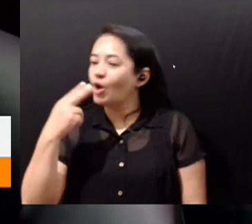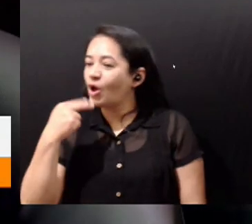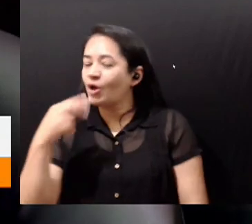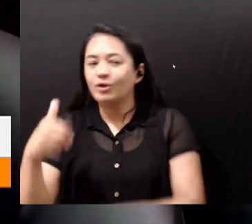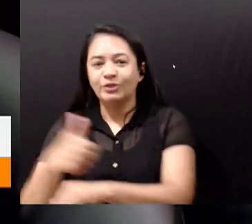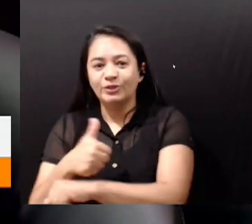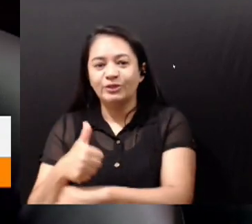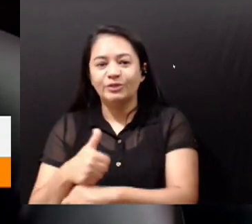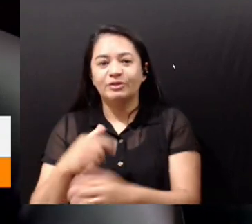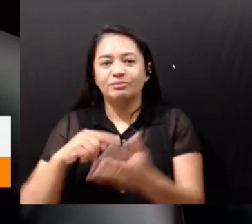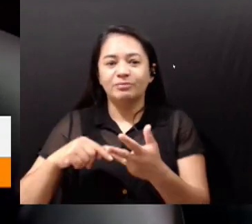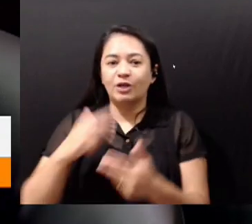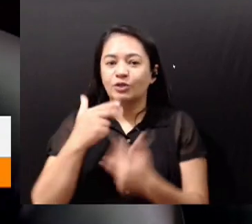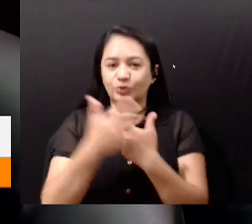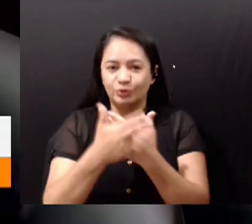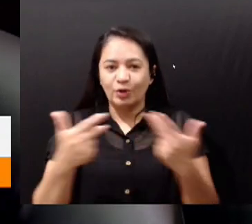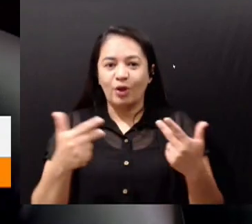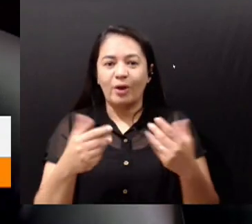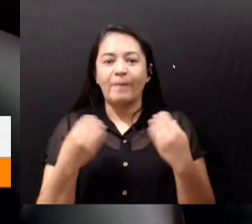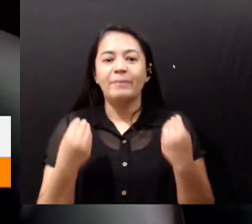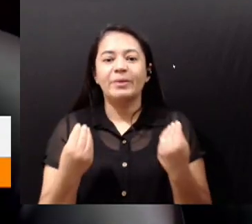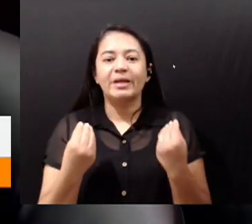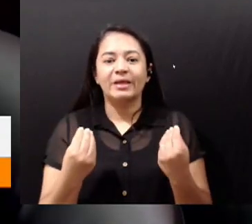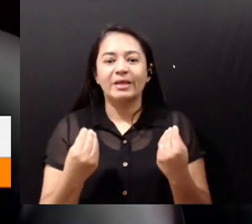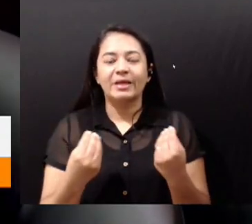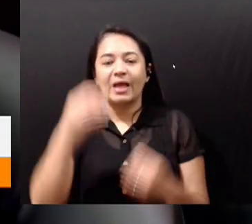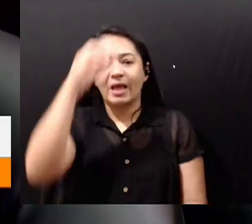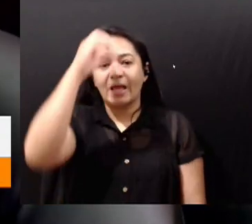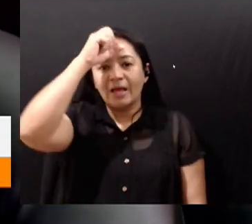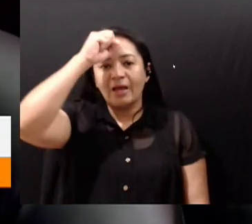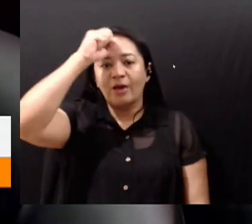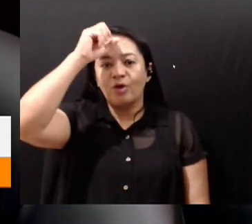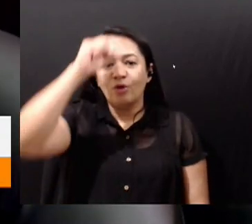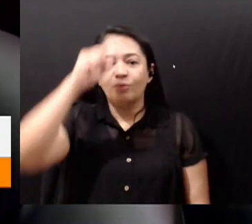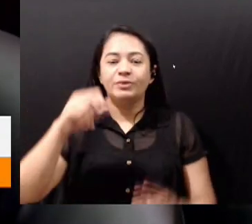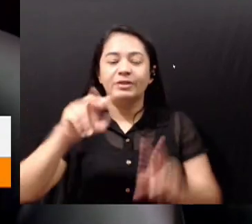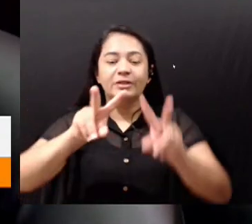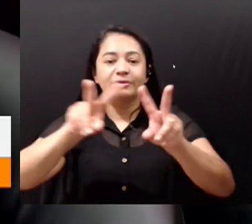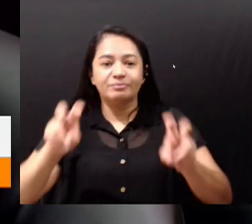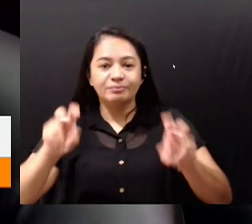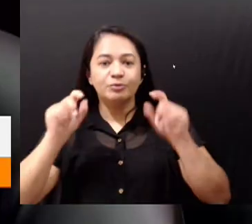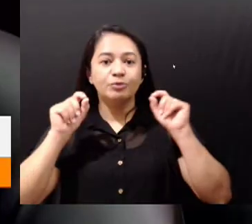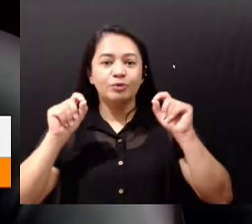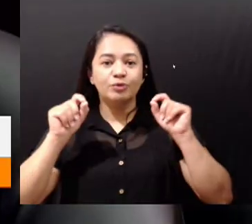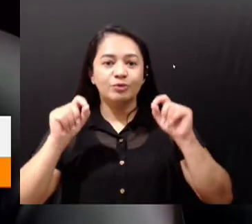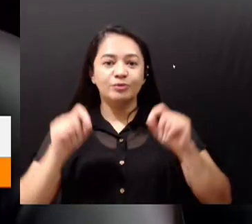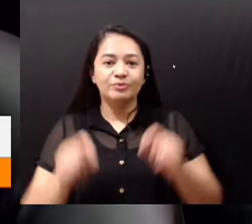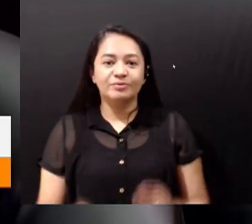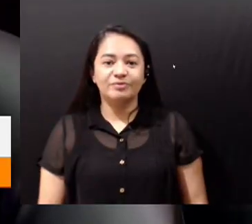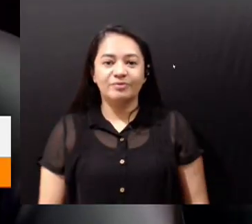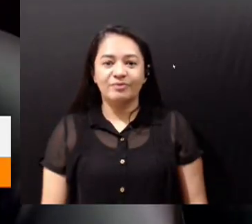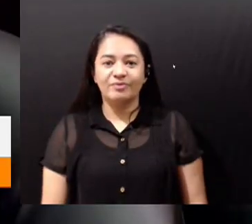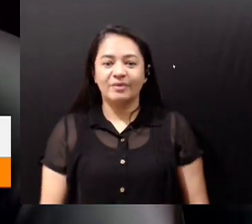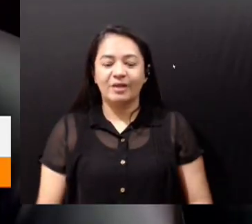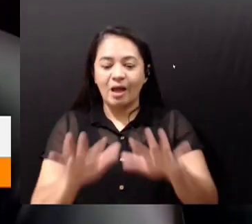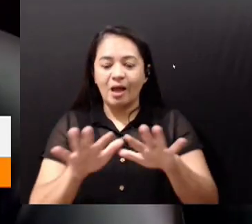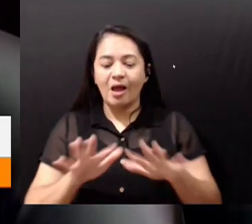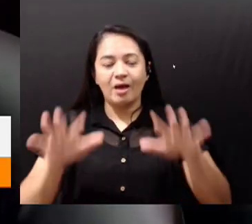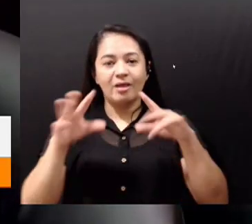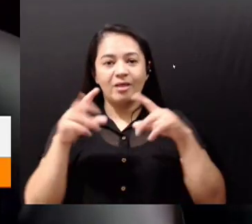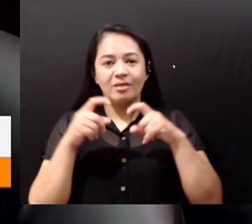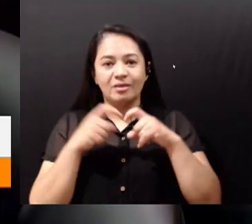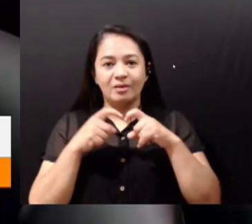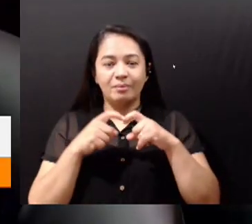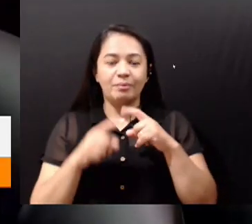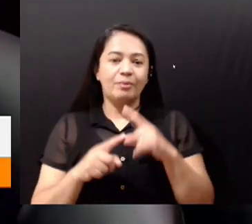nutrólogos, justamente para aprender sobre essa parte da medicina. Porque não adianta eu